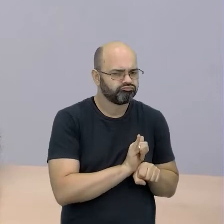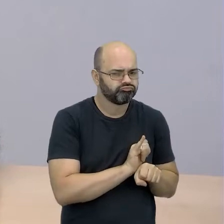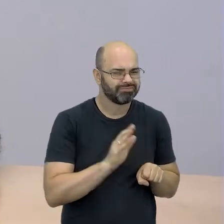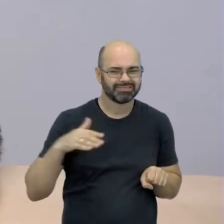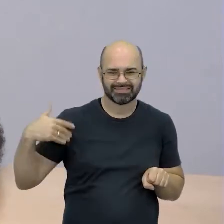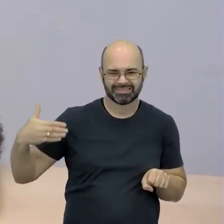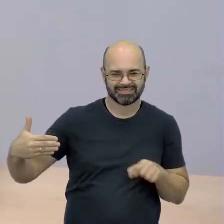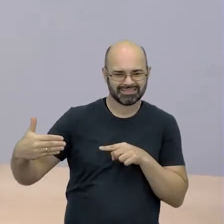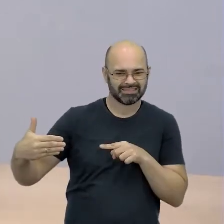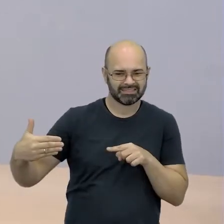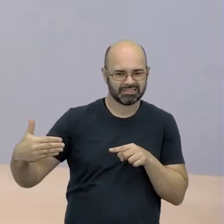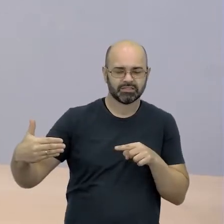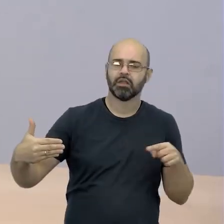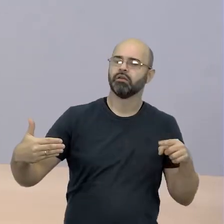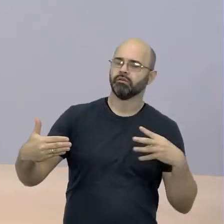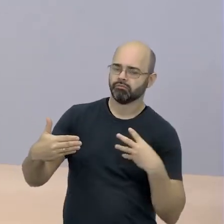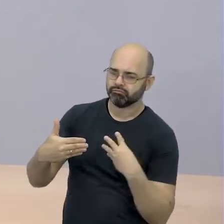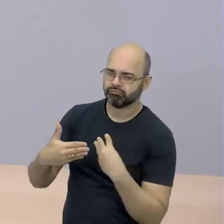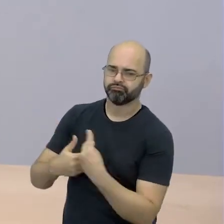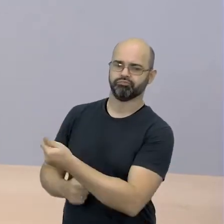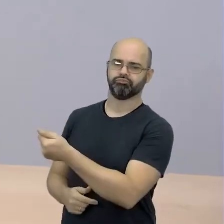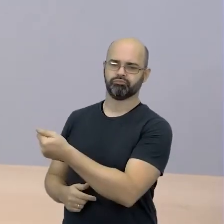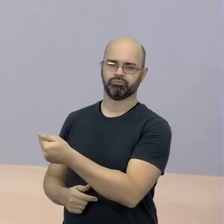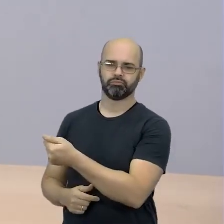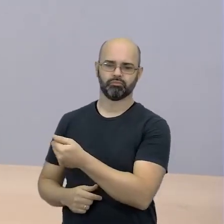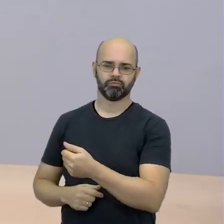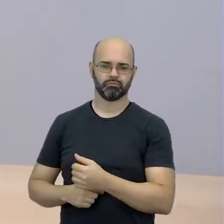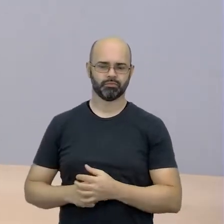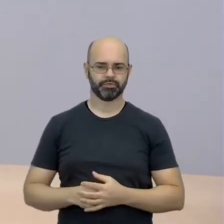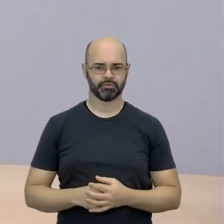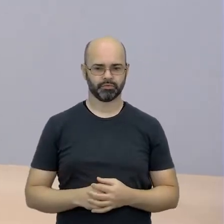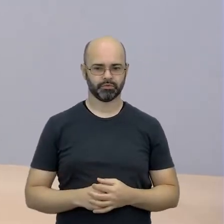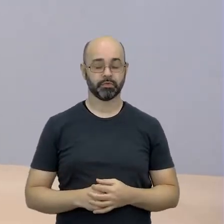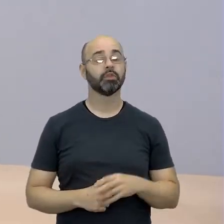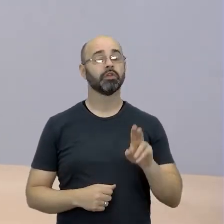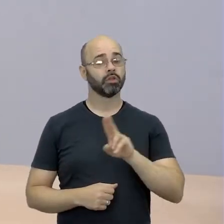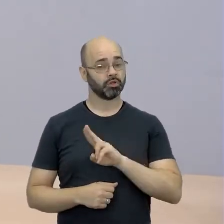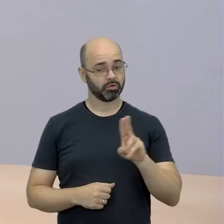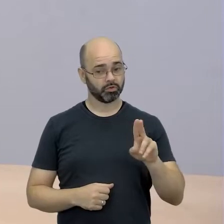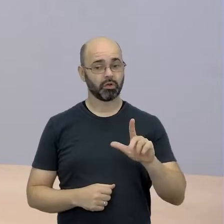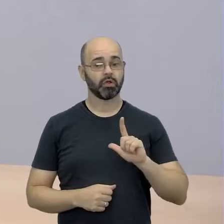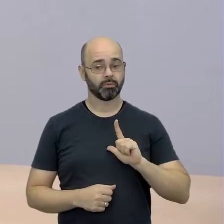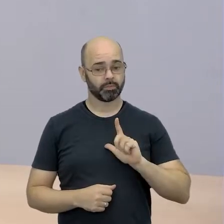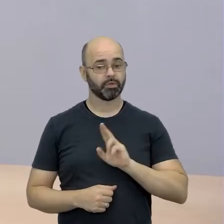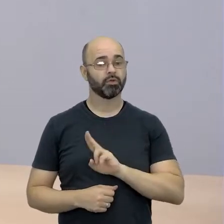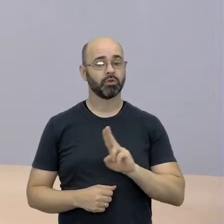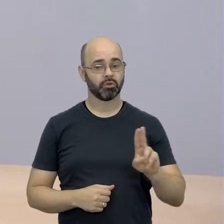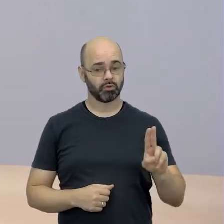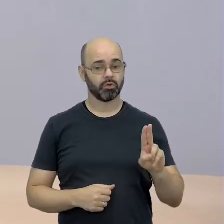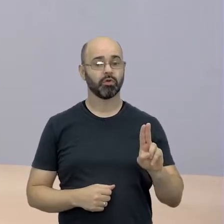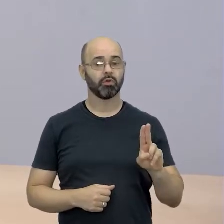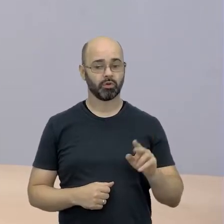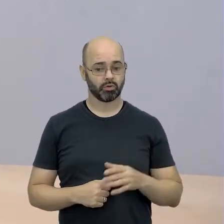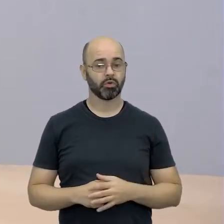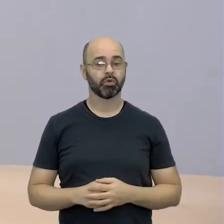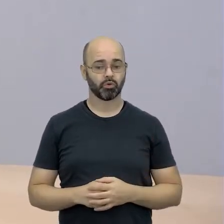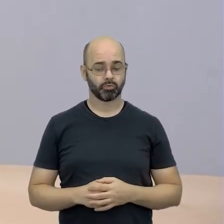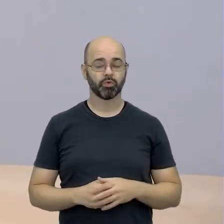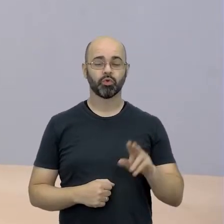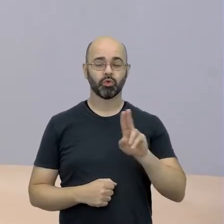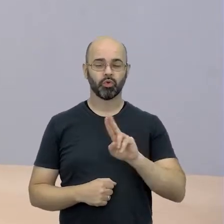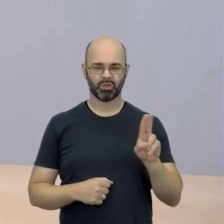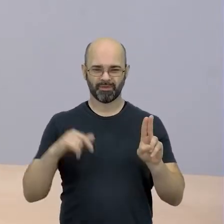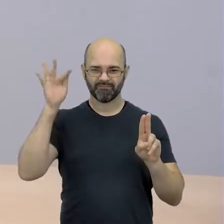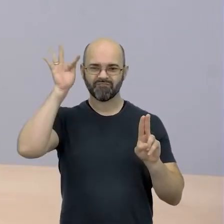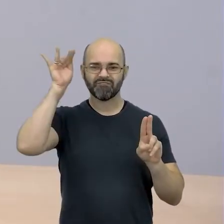mesmas desigualdades. Tem um nome, inclusive, para isso. Filosoficamente nós temos um nome bem